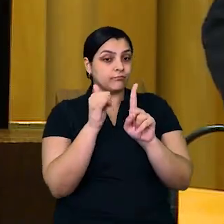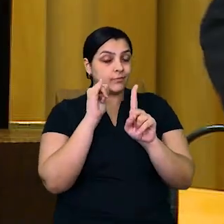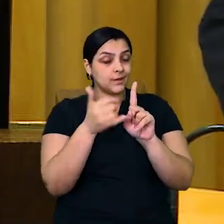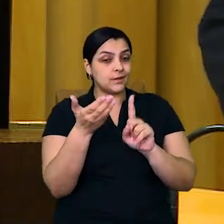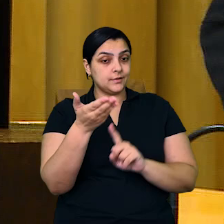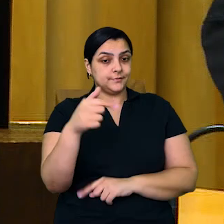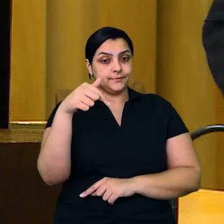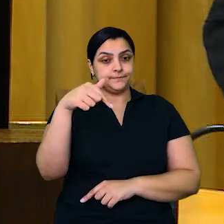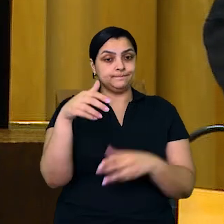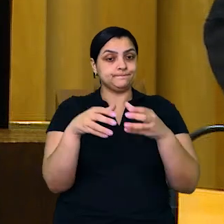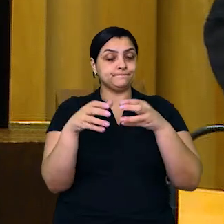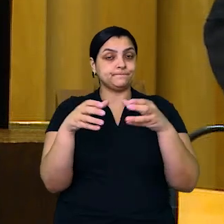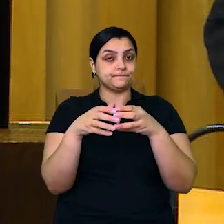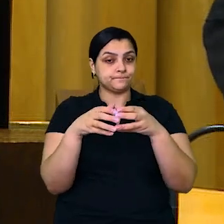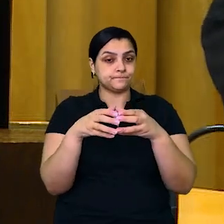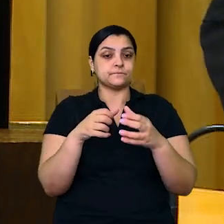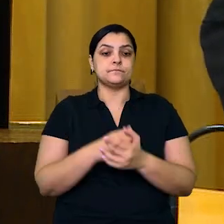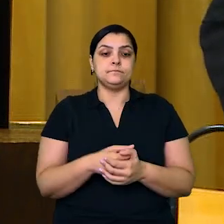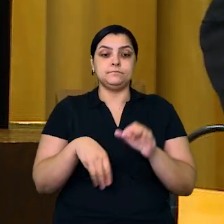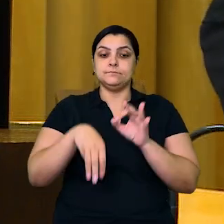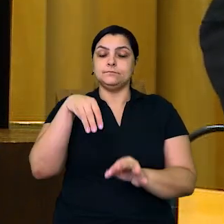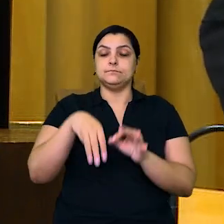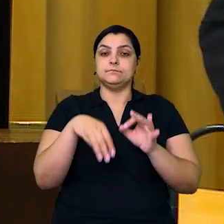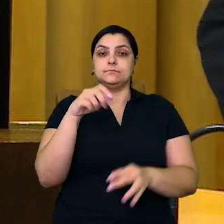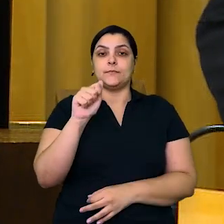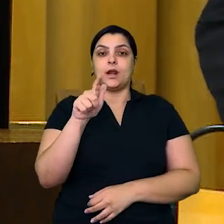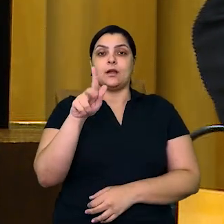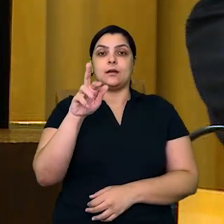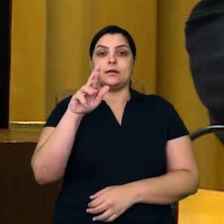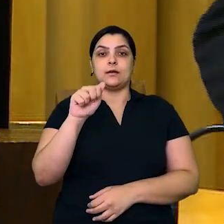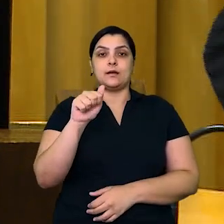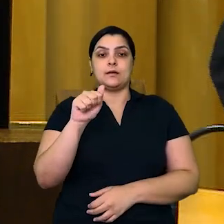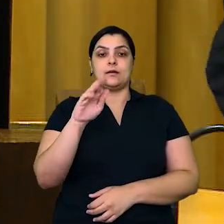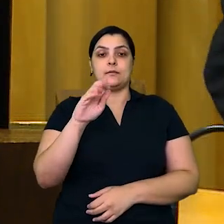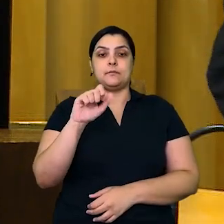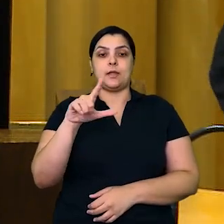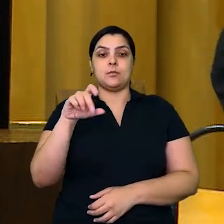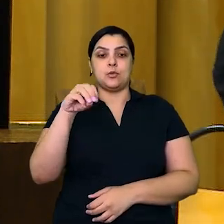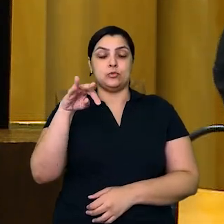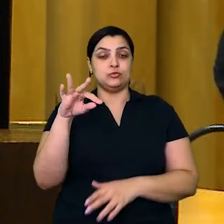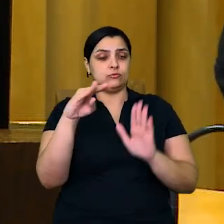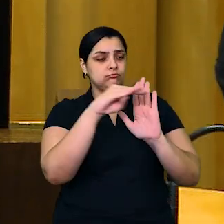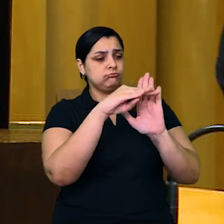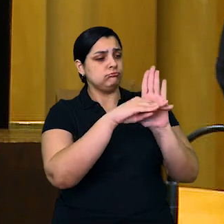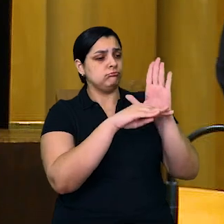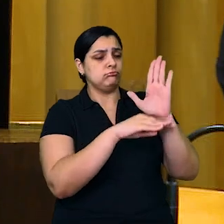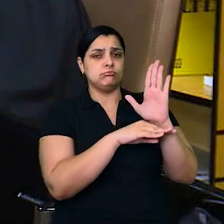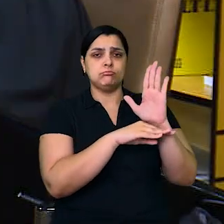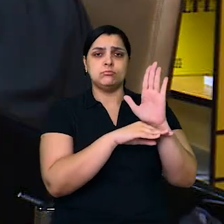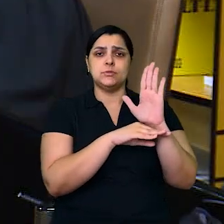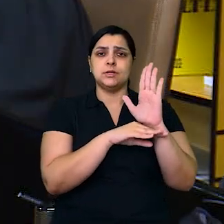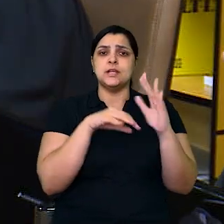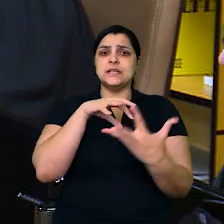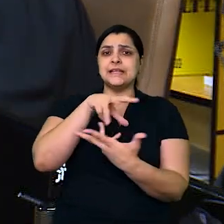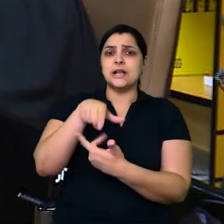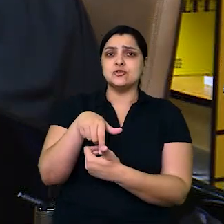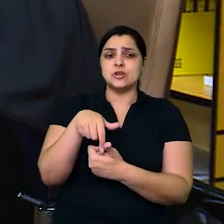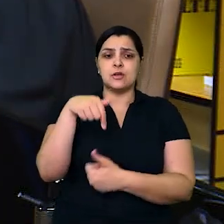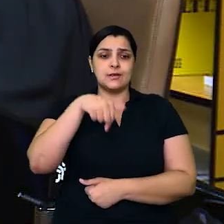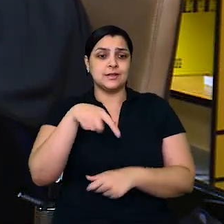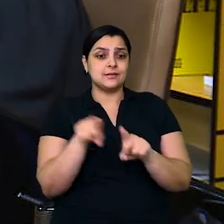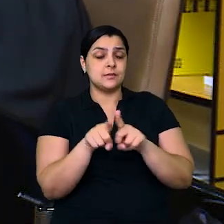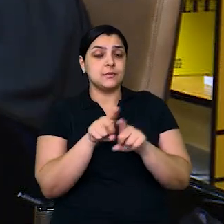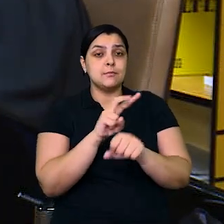do caso na 7ª turma do TST, ministro Agra Belmonte, destacou normas nacionais e internacionais que